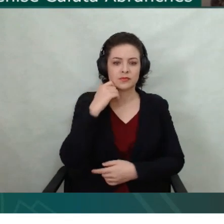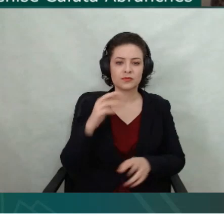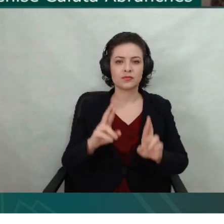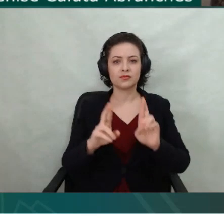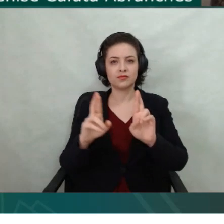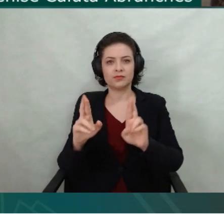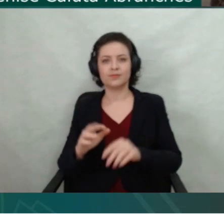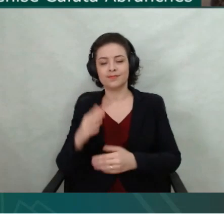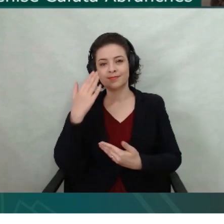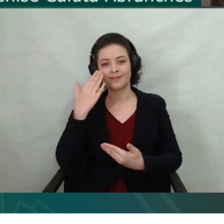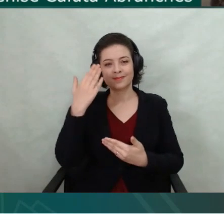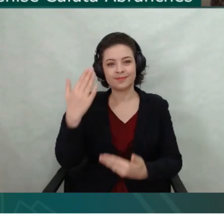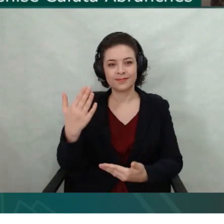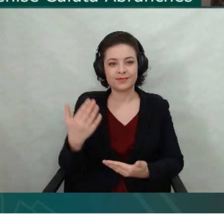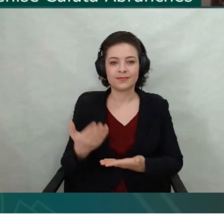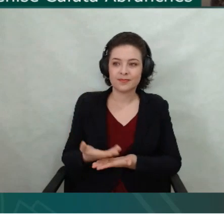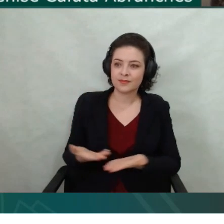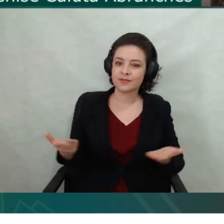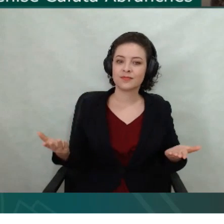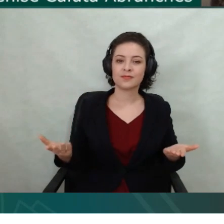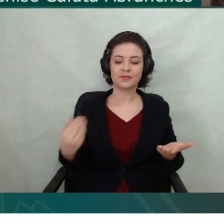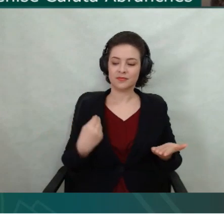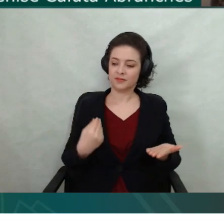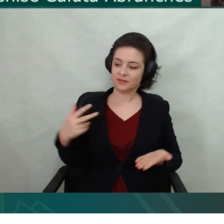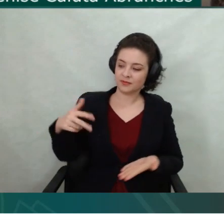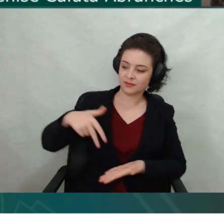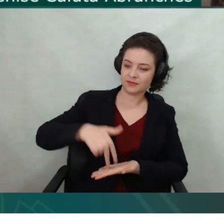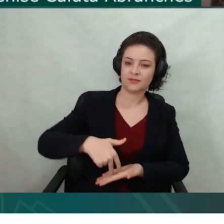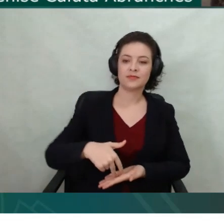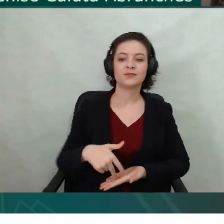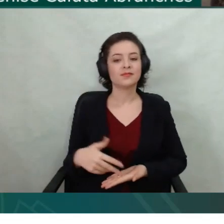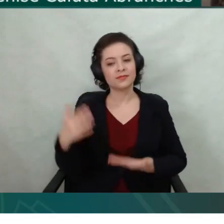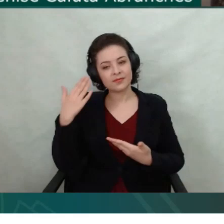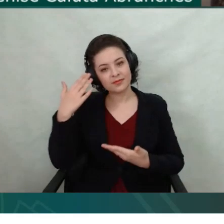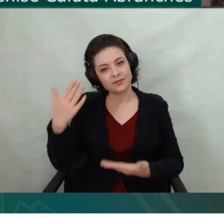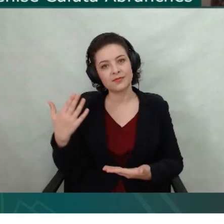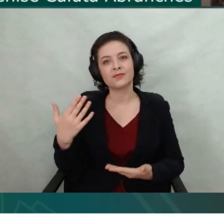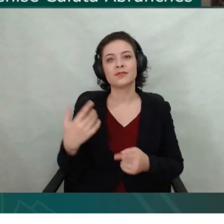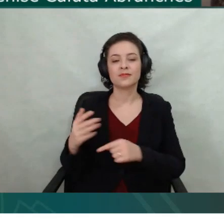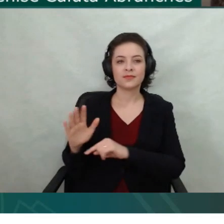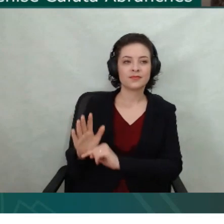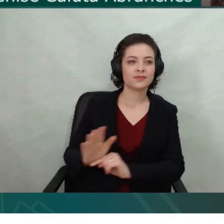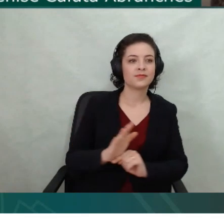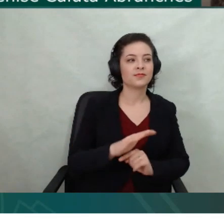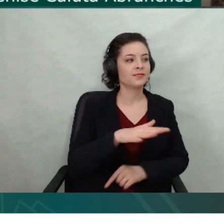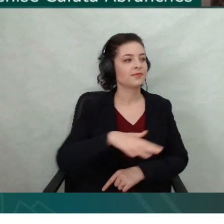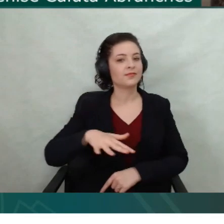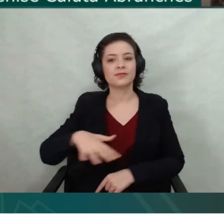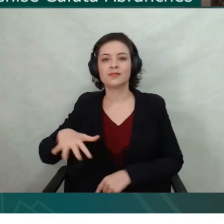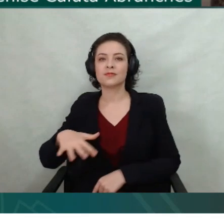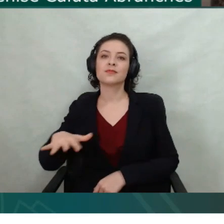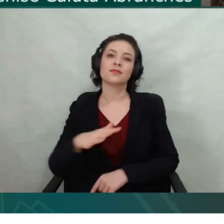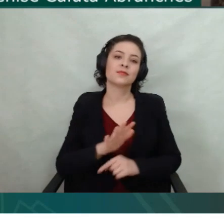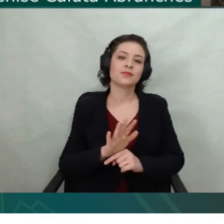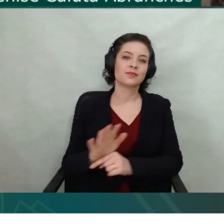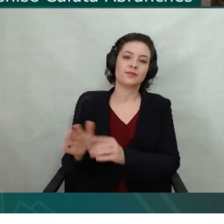Obrigada por estar aqui conosco e por ter contribuído com todas as áreas durante essa